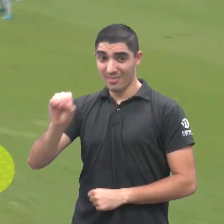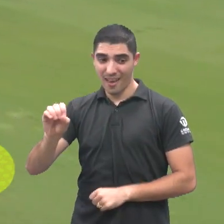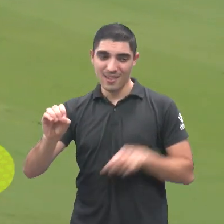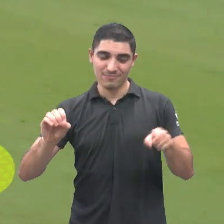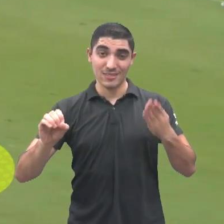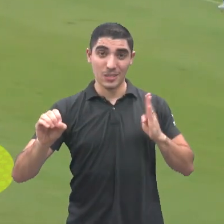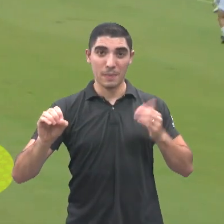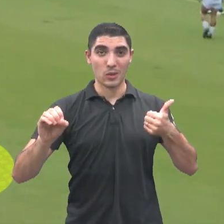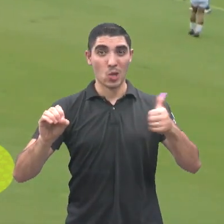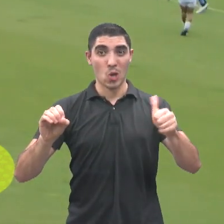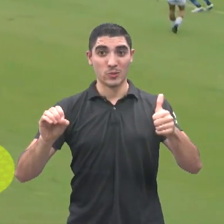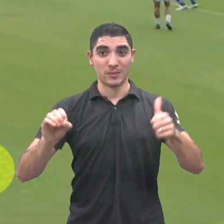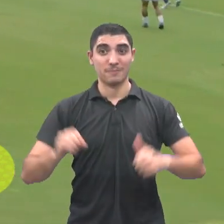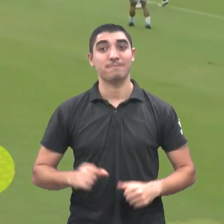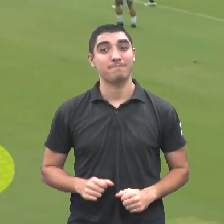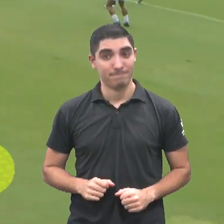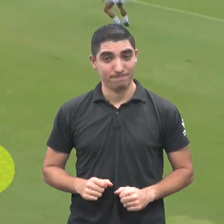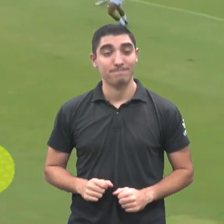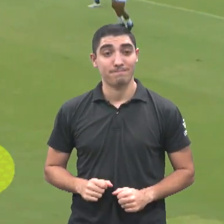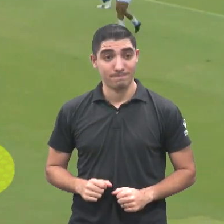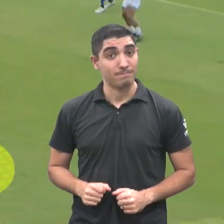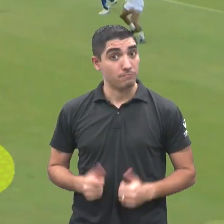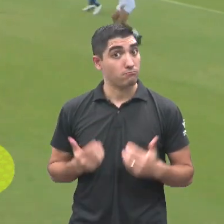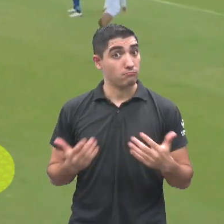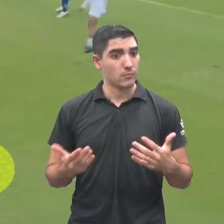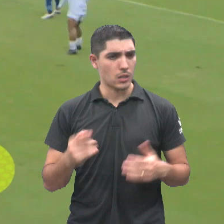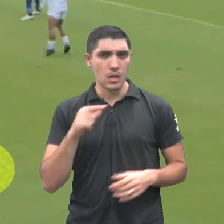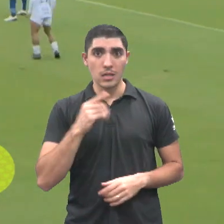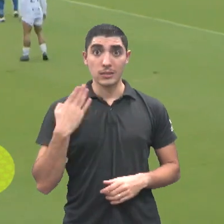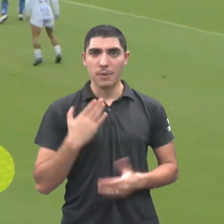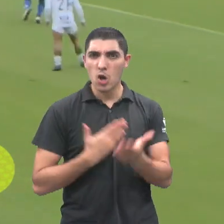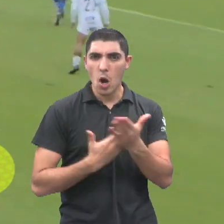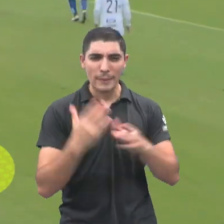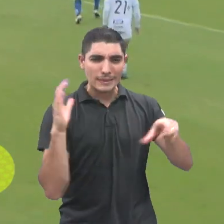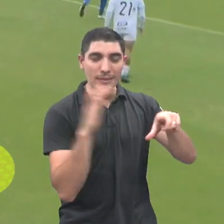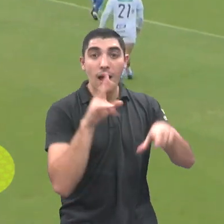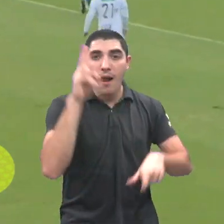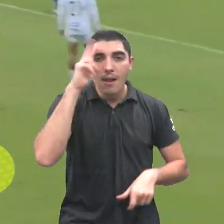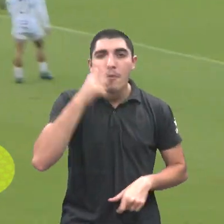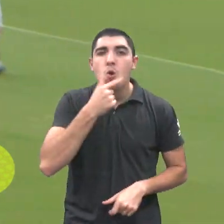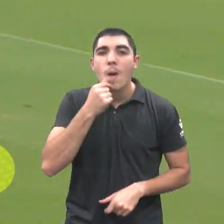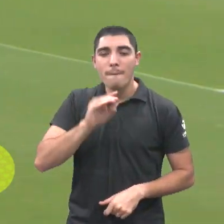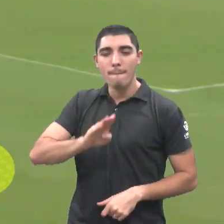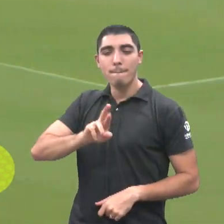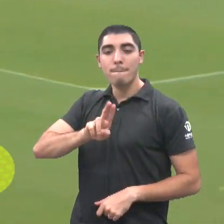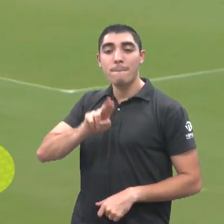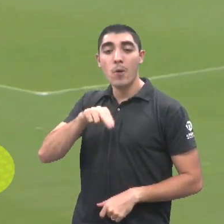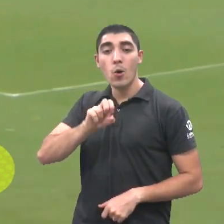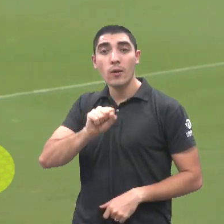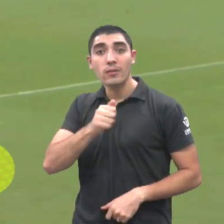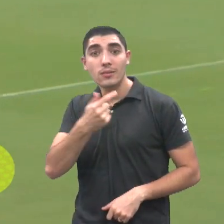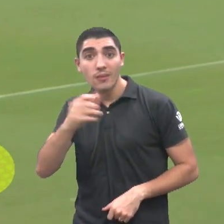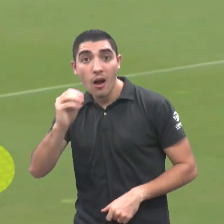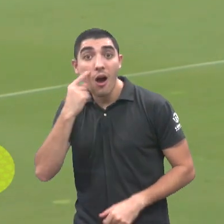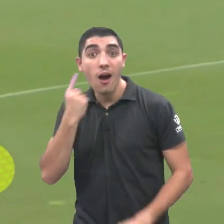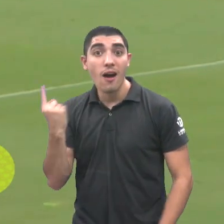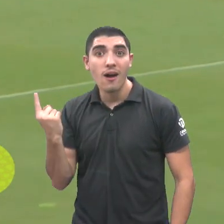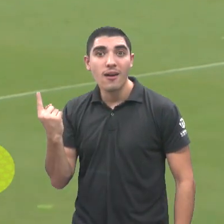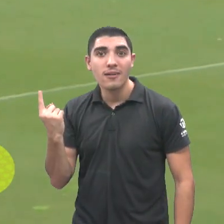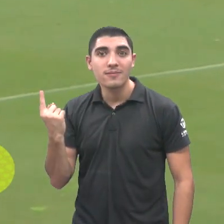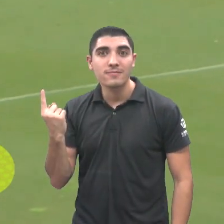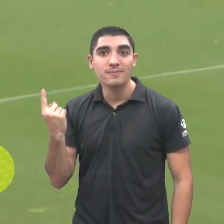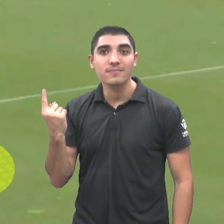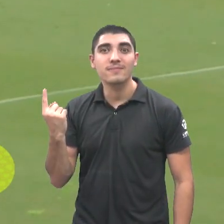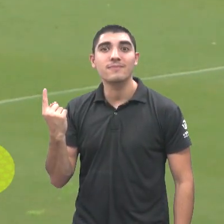A pressão dos visitantes aumentou. E lembra do Brunão? Nos acréscimos, ele ganhou a jogada, limpou o